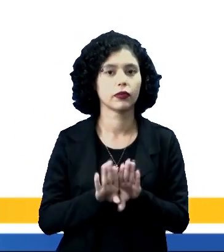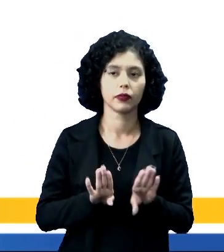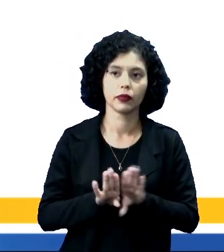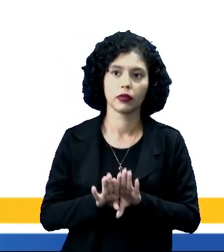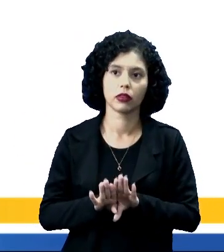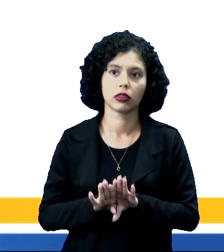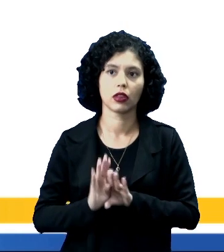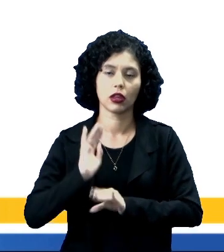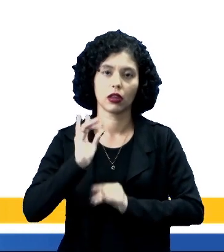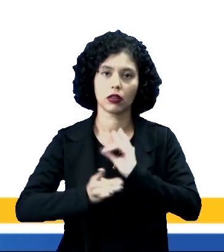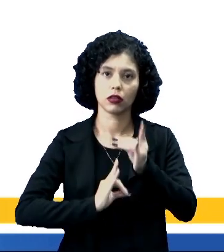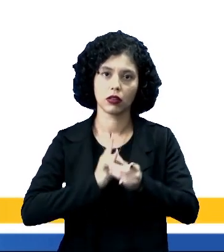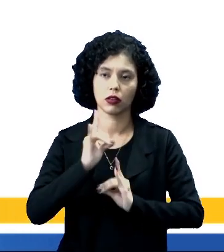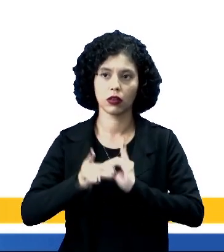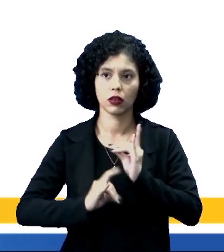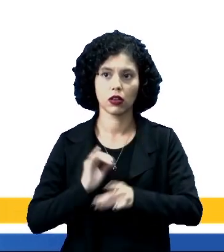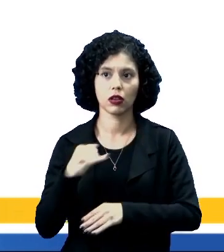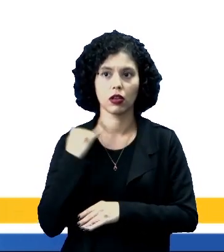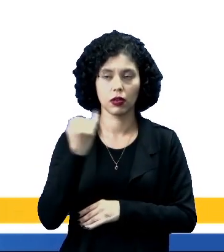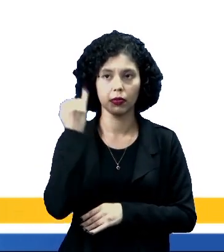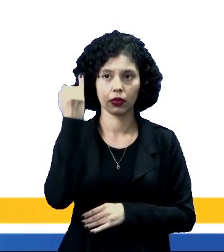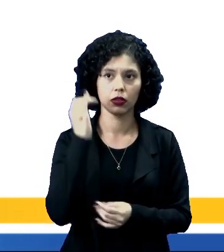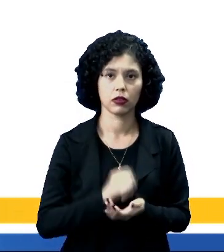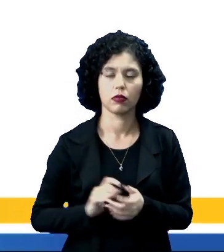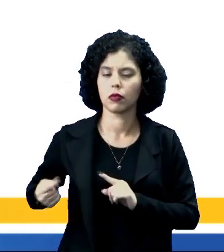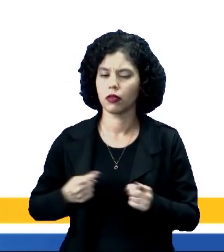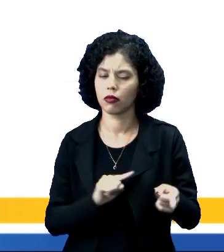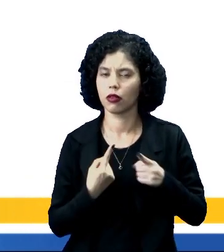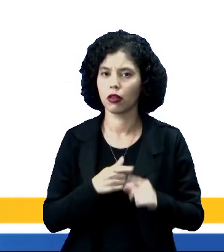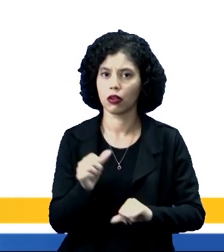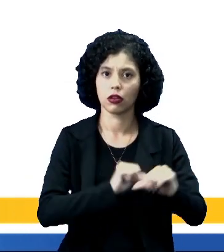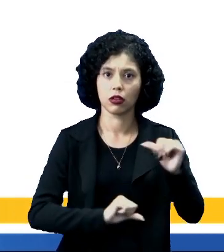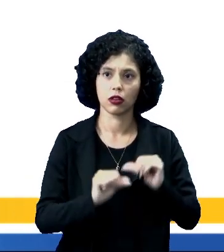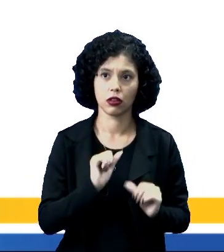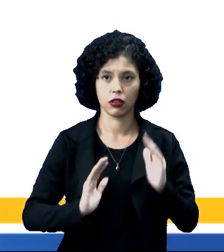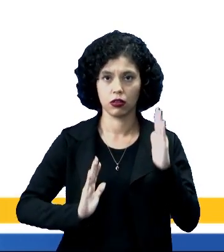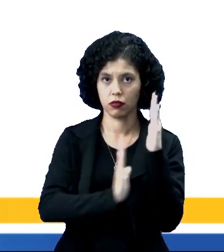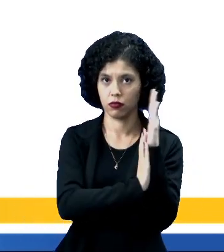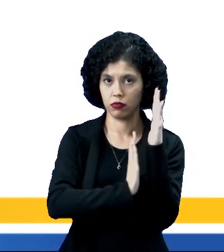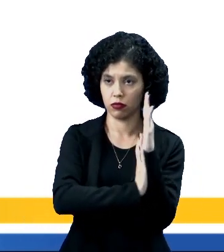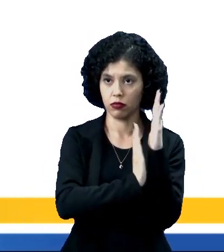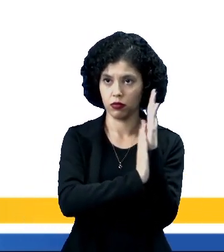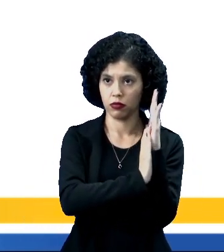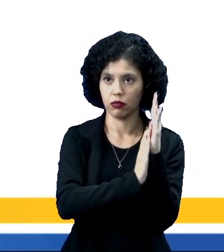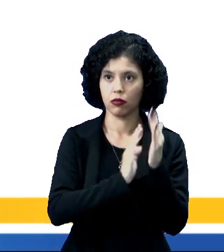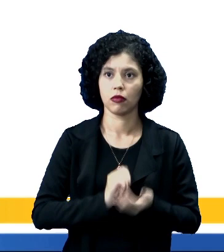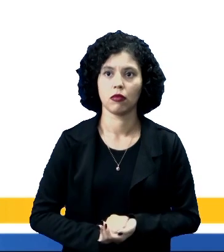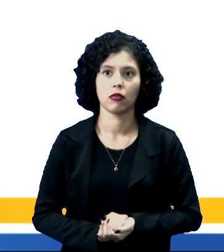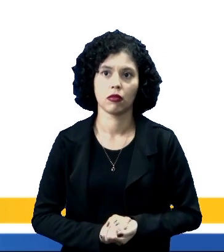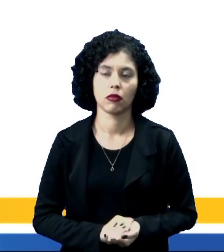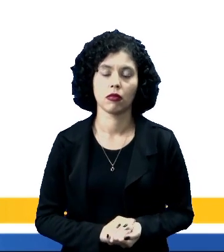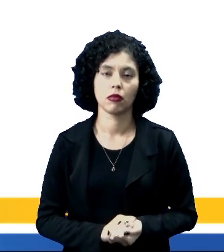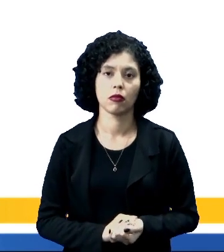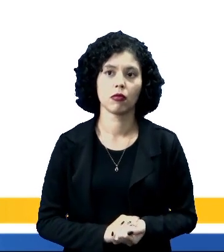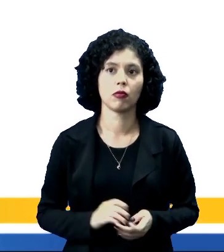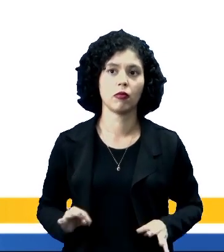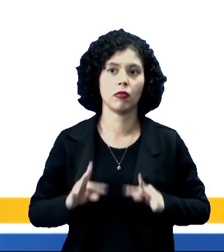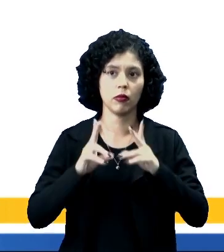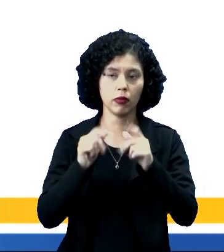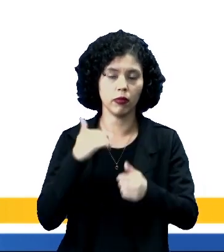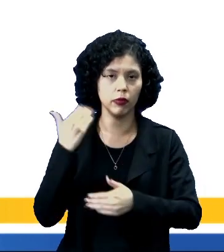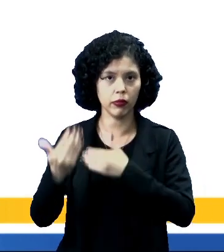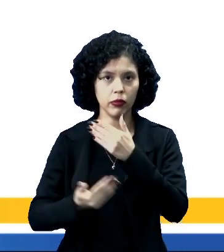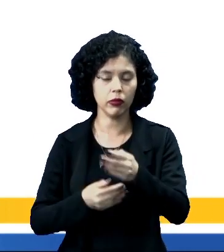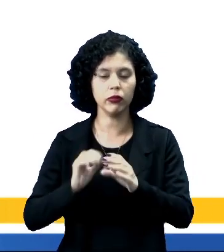que os hormônios são essenciais para provocar alterações nessa parede nessa no endométrio e em